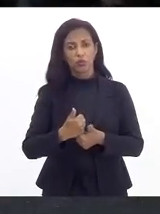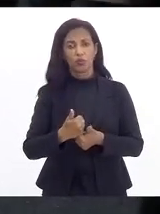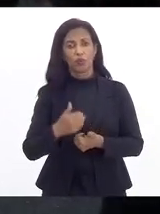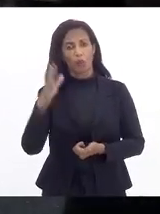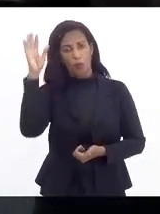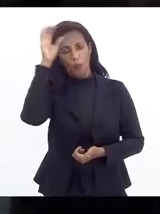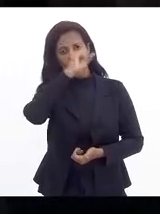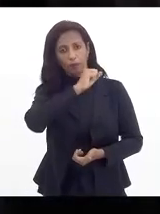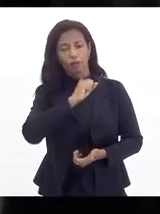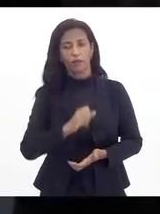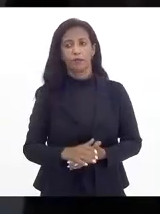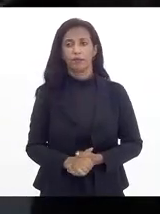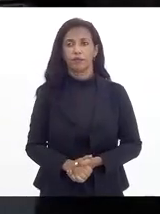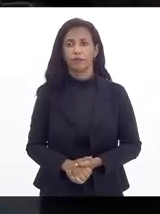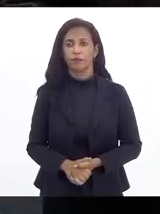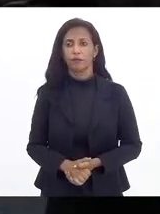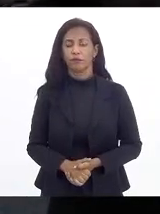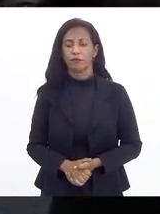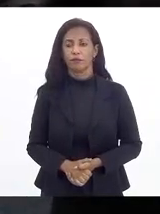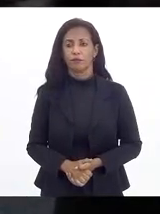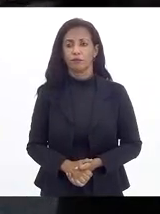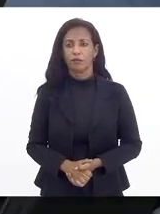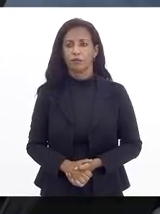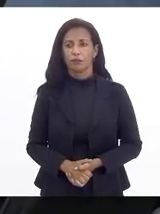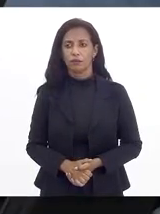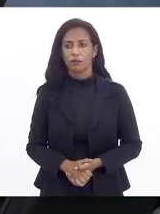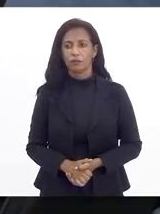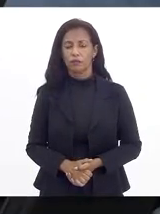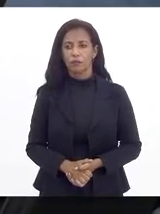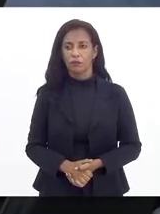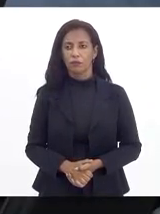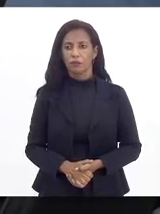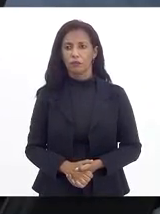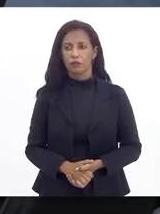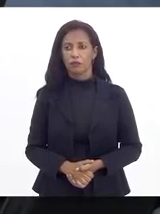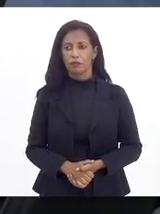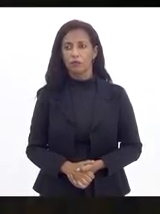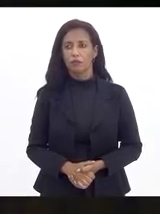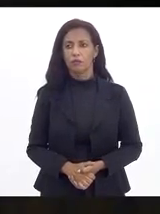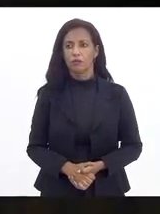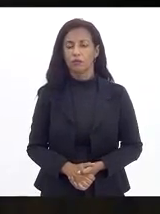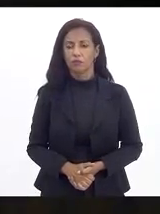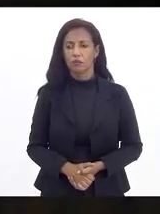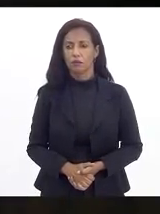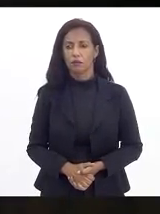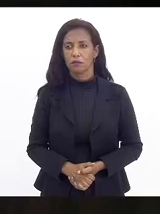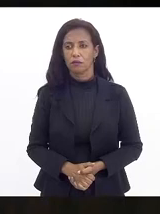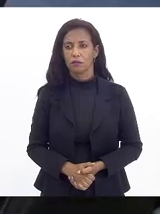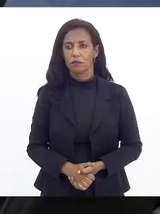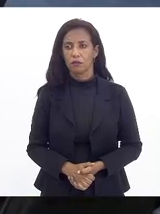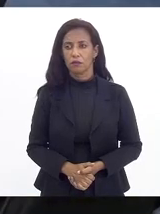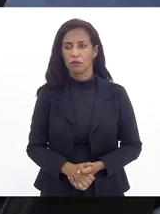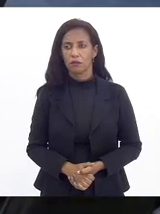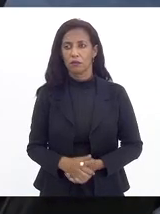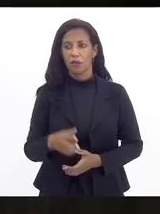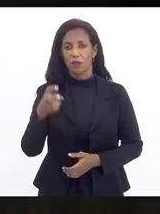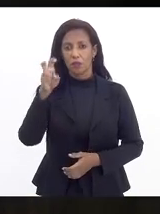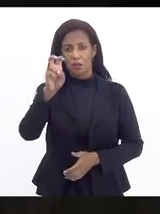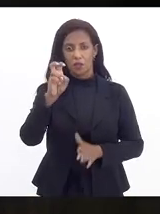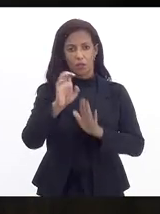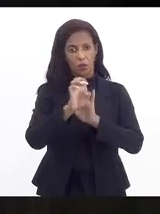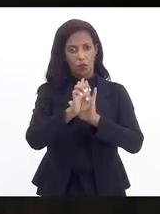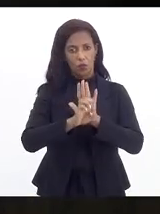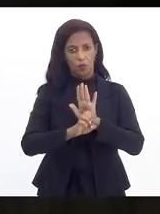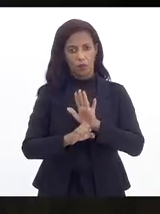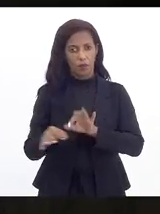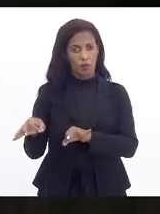compreensão. Viu, Márcio Pacheco? Ele saiu daqui, não me ouviu. Já temos 5 emendas nesse projeto. Ele deu 5 emendas. Eu entendi,